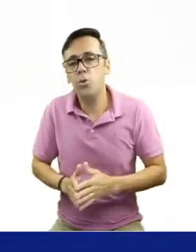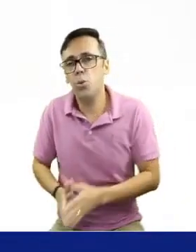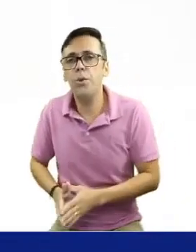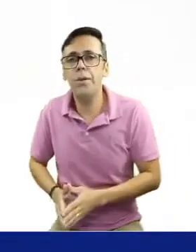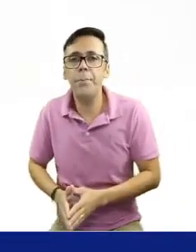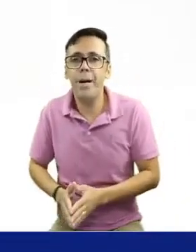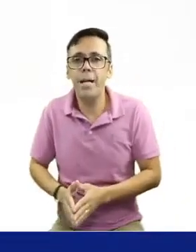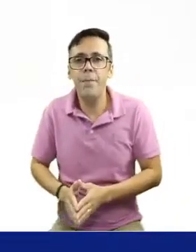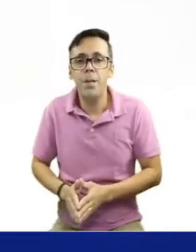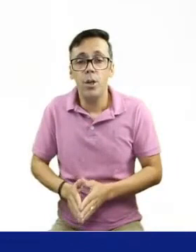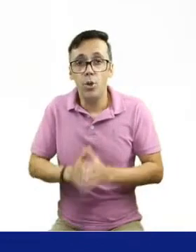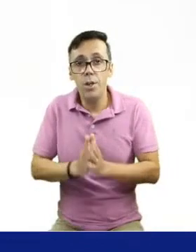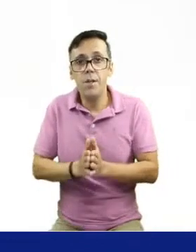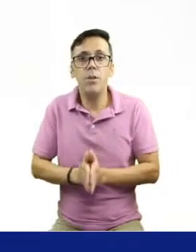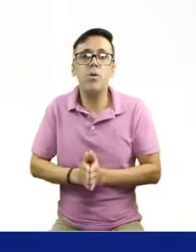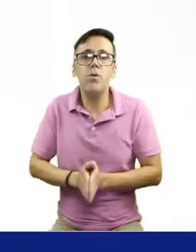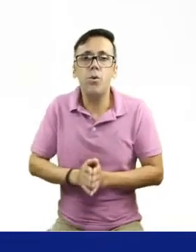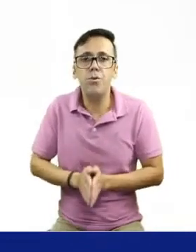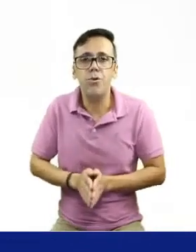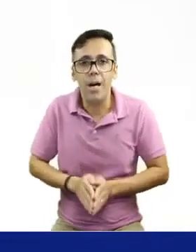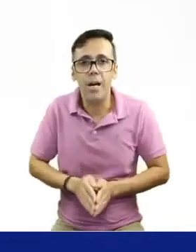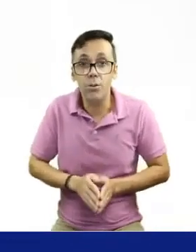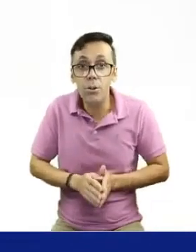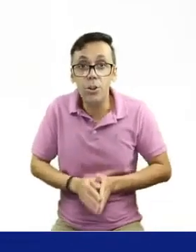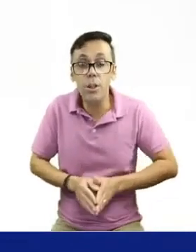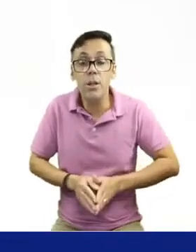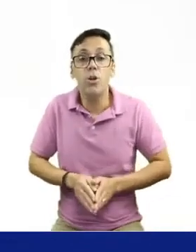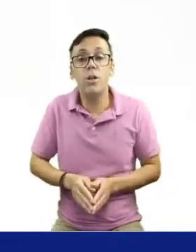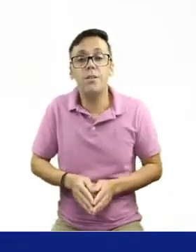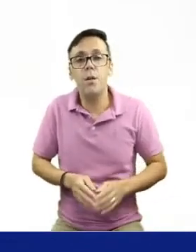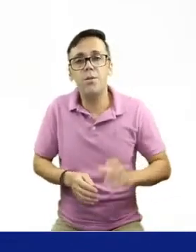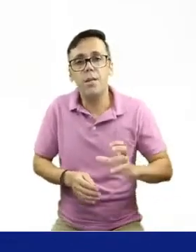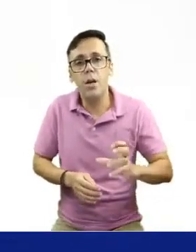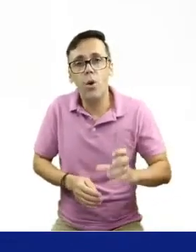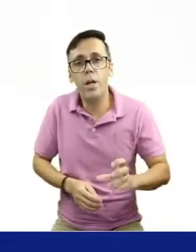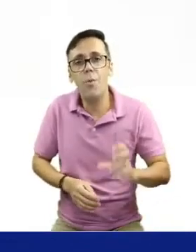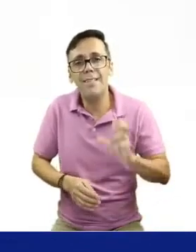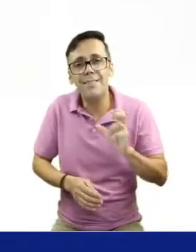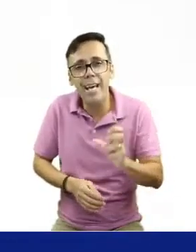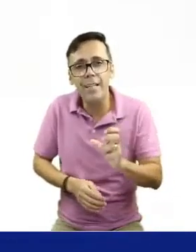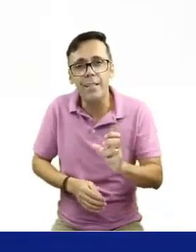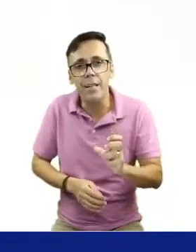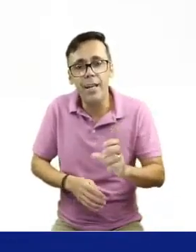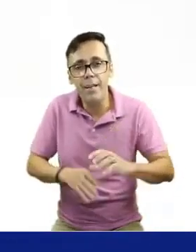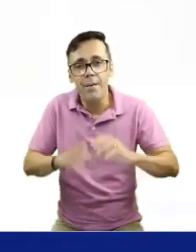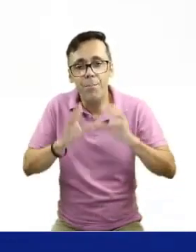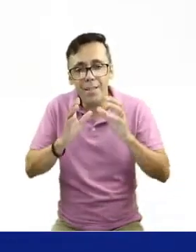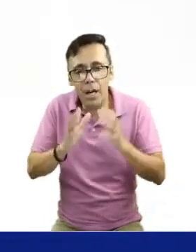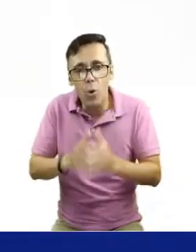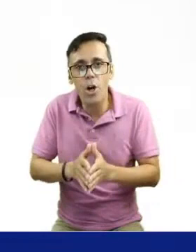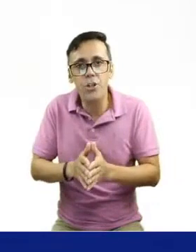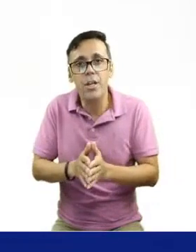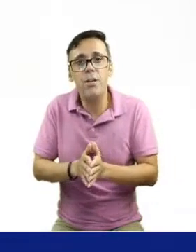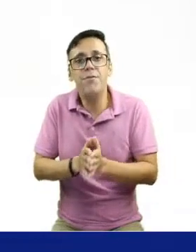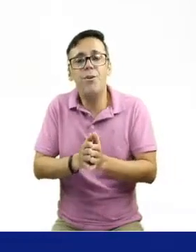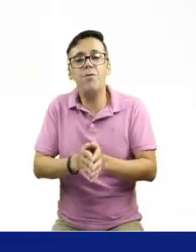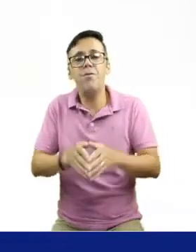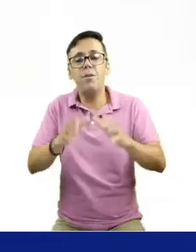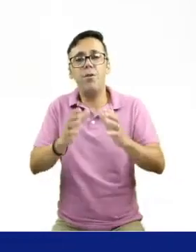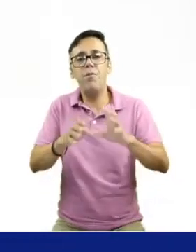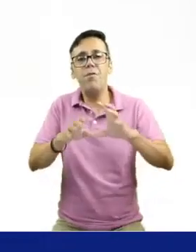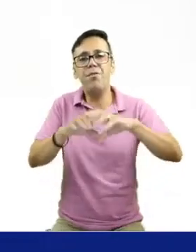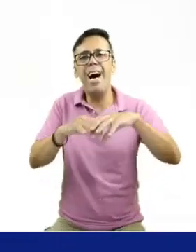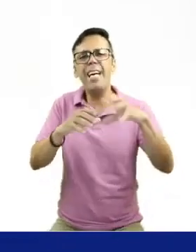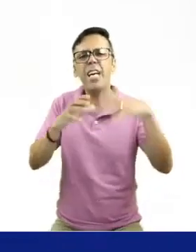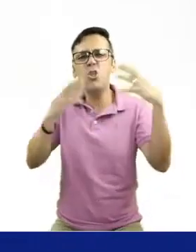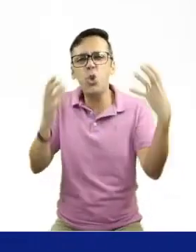isso tudo atrapalha e nós aqui do concurso já radiologia nós temos aqui agora uma técnica né pedagógica que